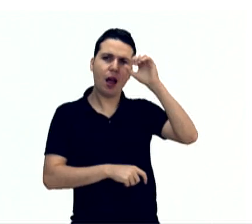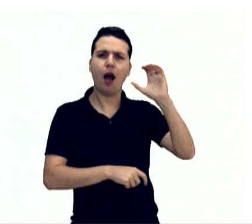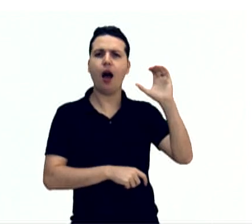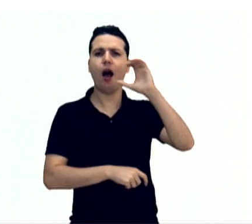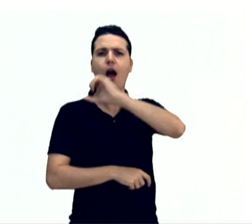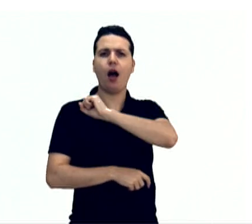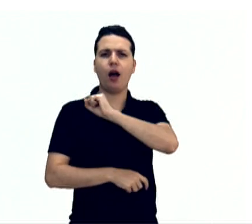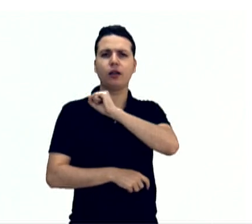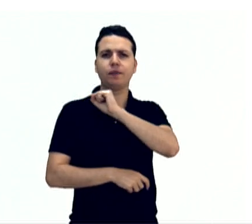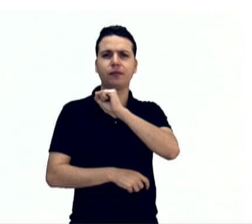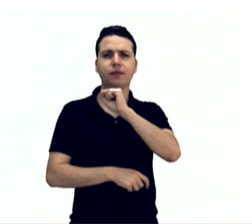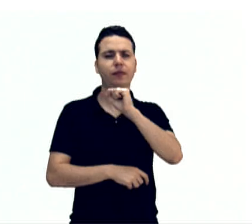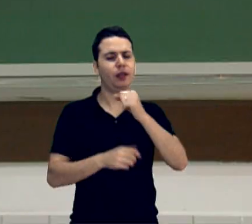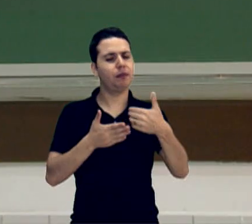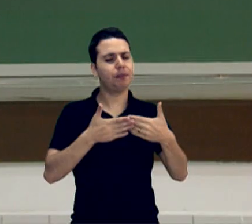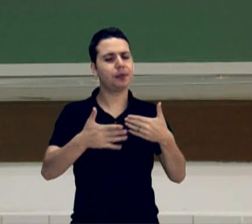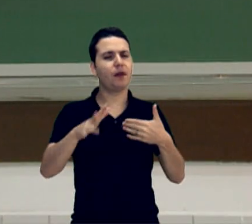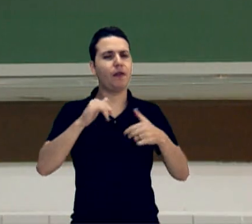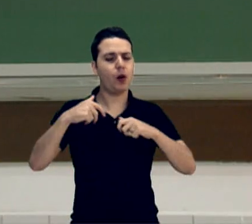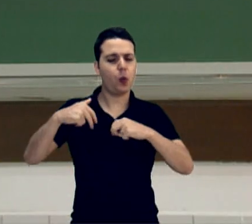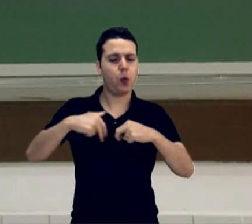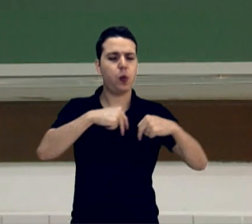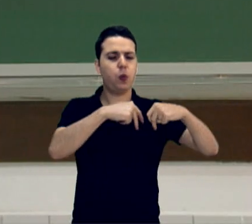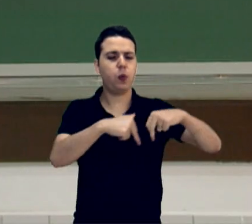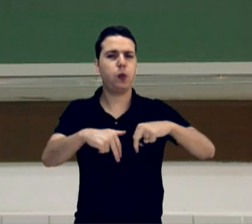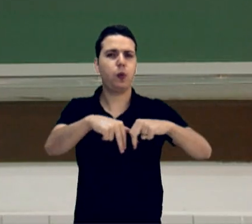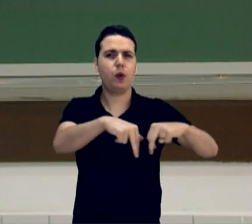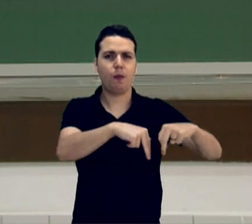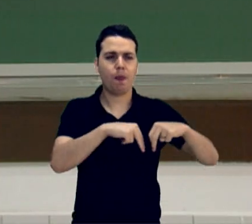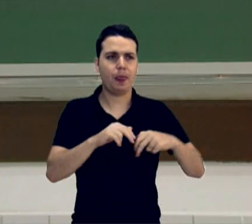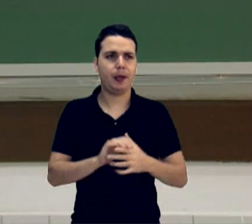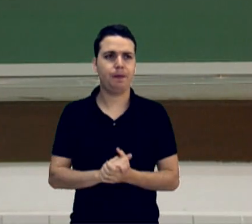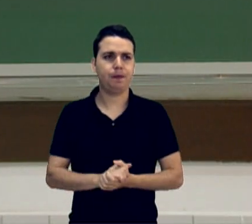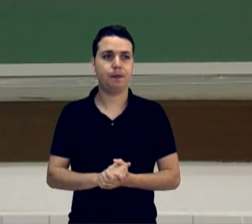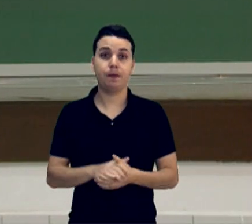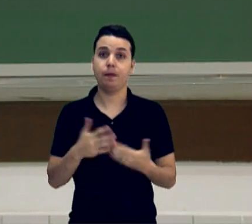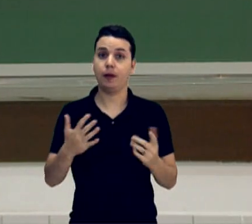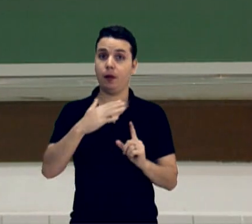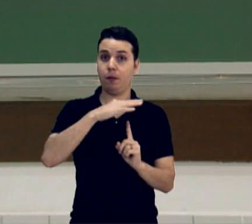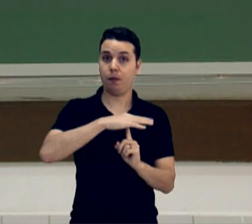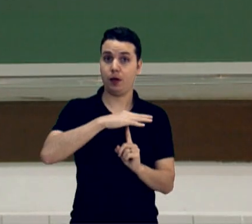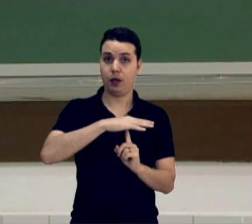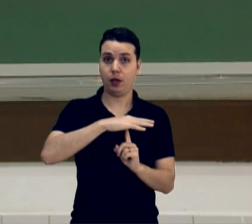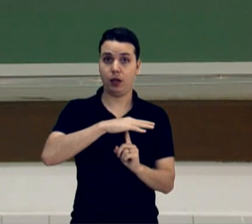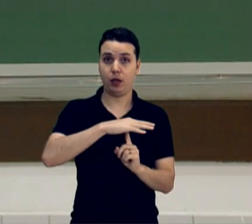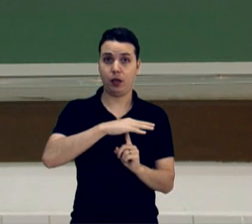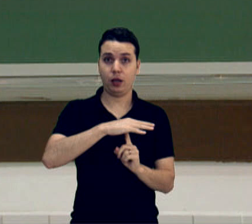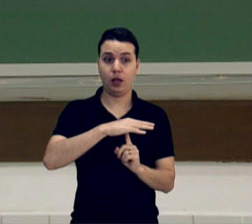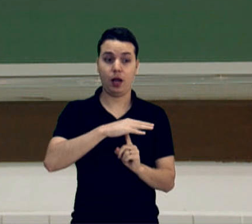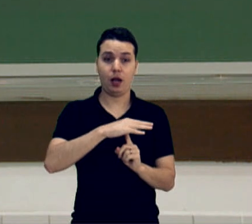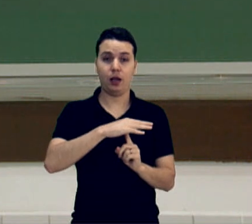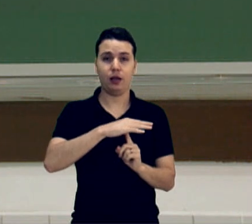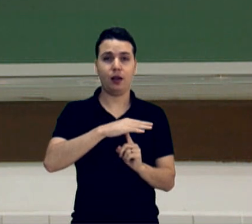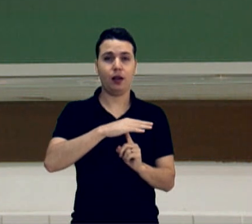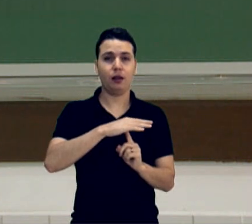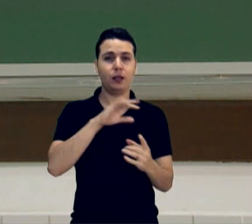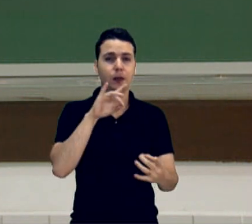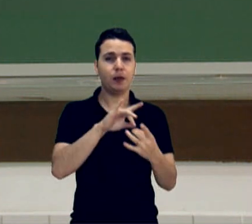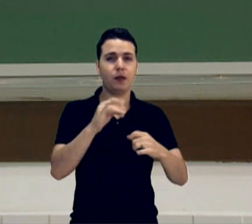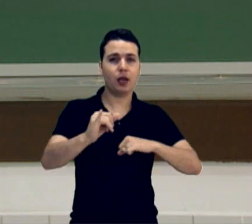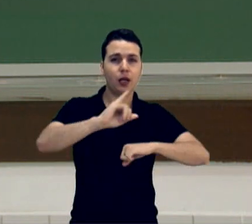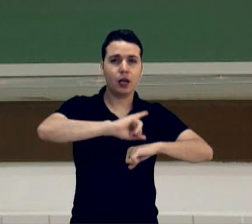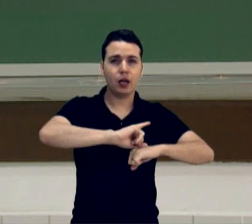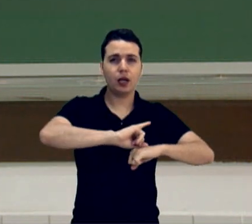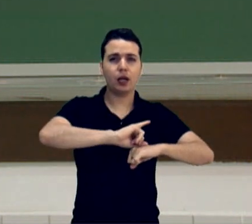estarão deslizando pelos salões. Sem contar que o Paraná, mais precisamente na sua capital, Curitiba, é conhecido